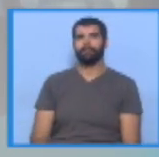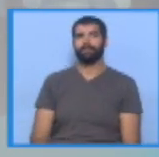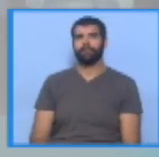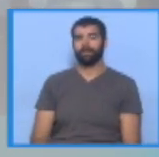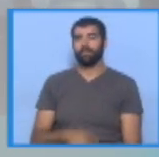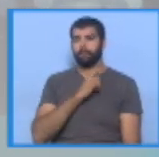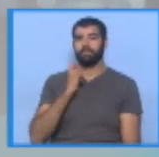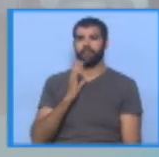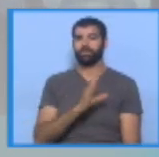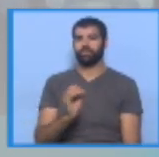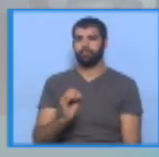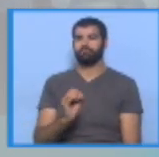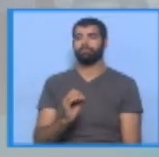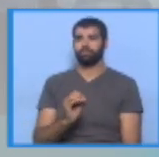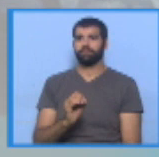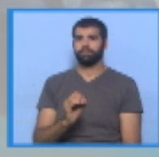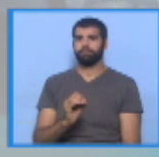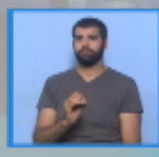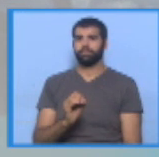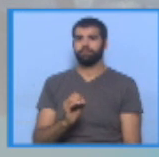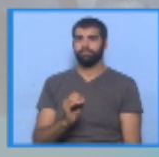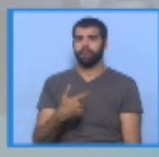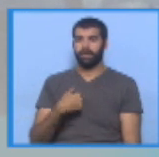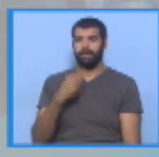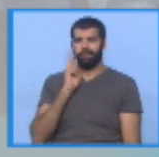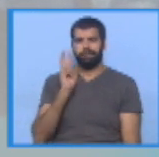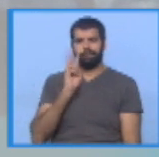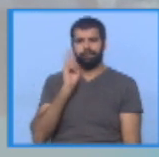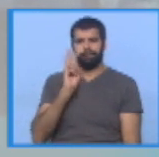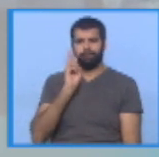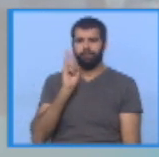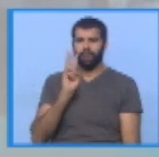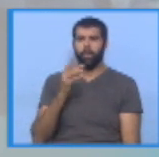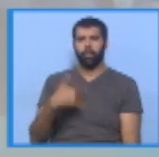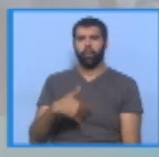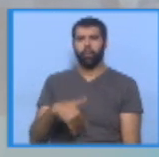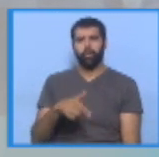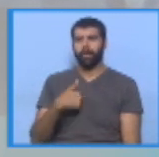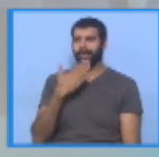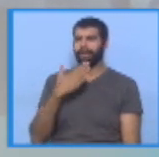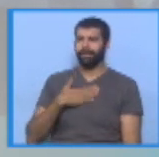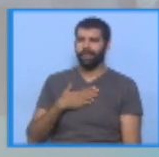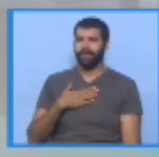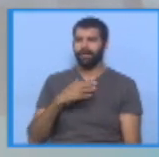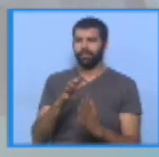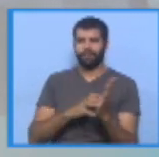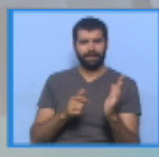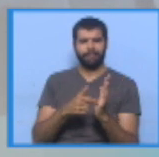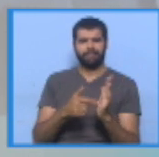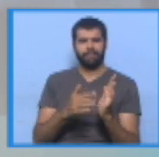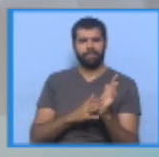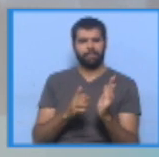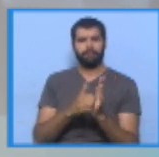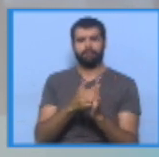Padre João, é um conjunto de valores que nos são propostos neste